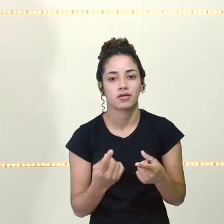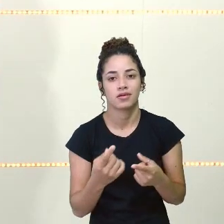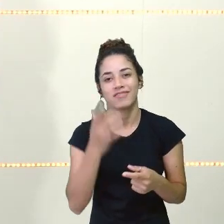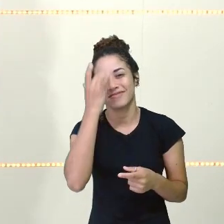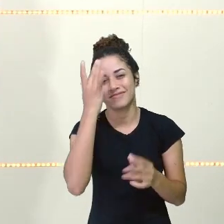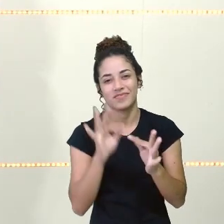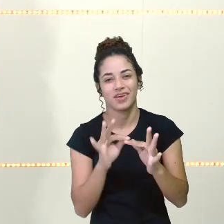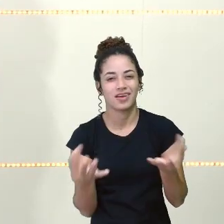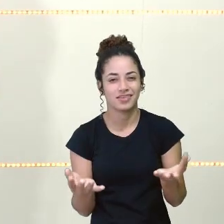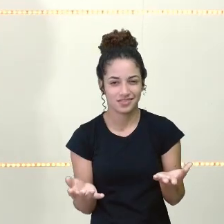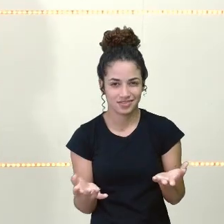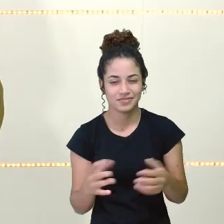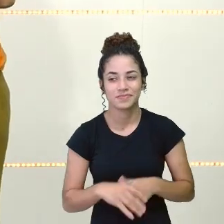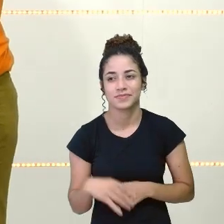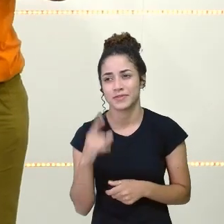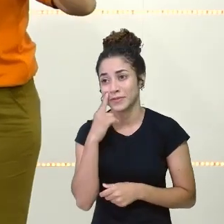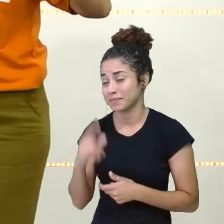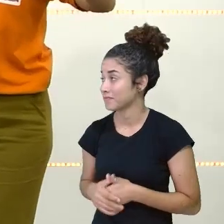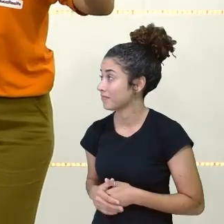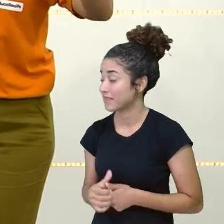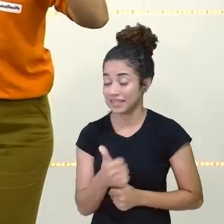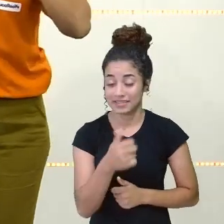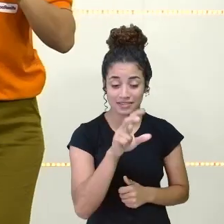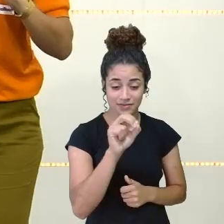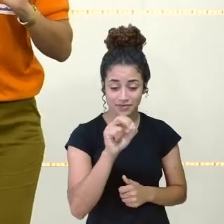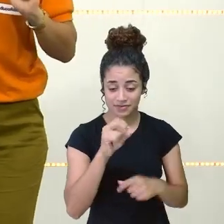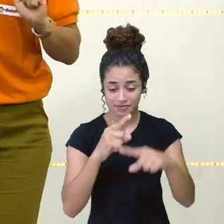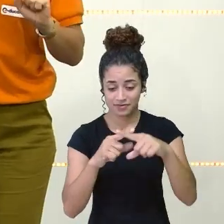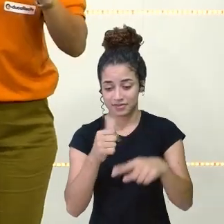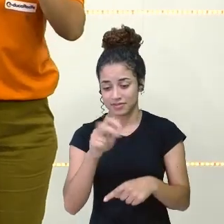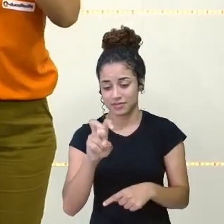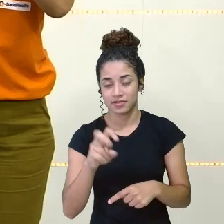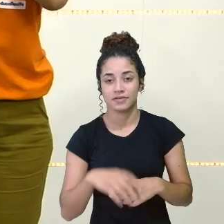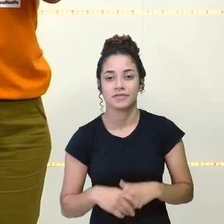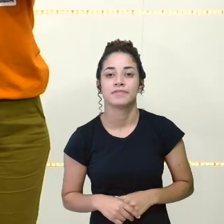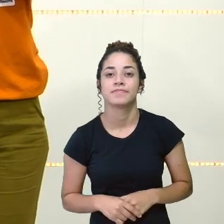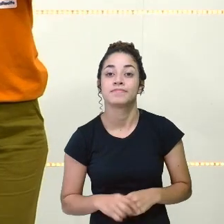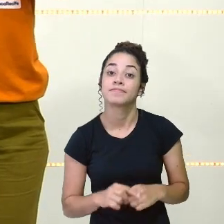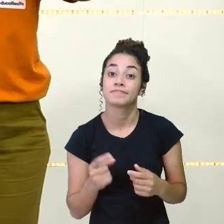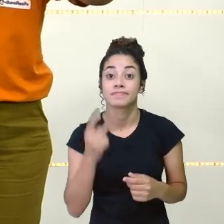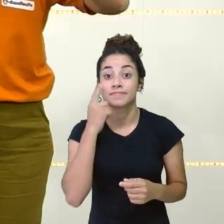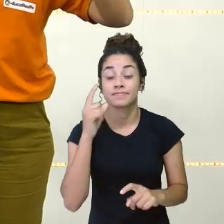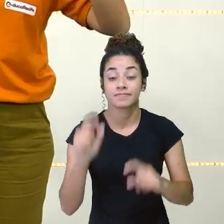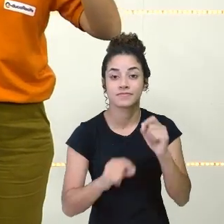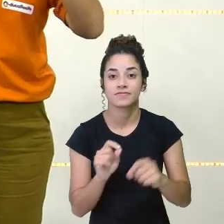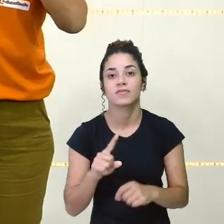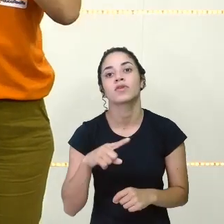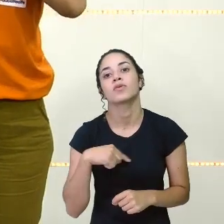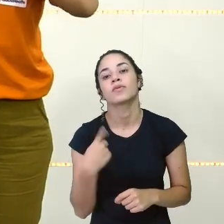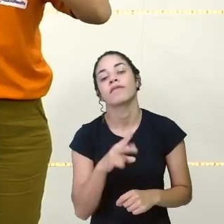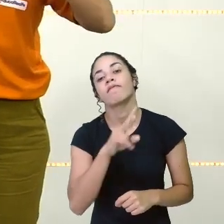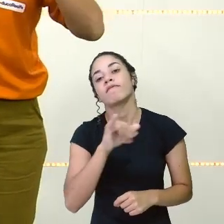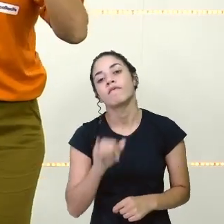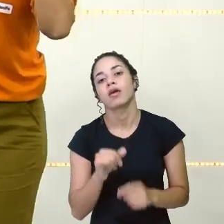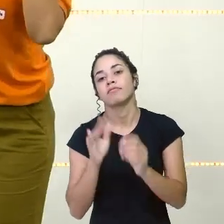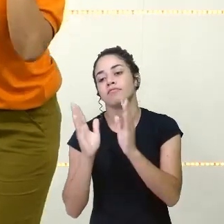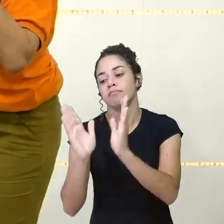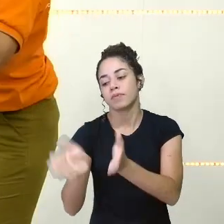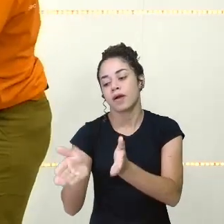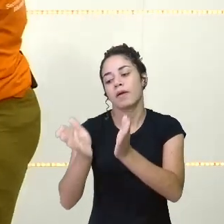150 vezes 15. Lembrando, a gente vai fazendo parte por